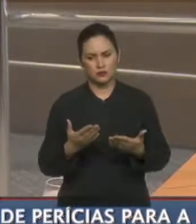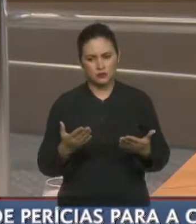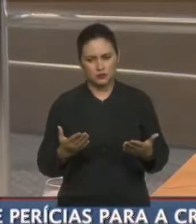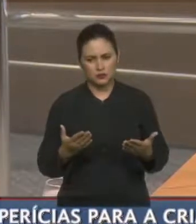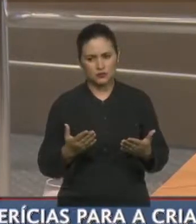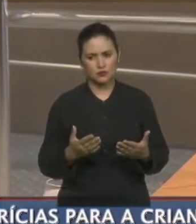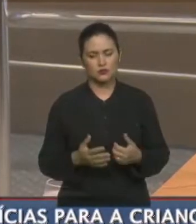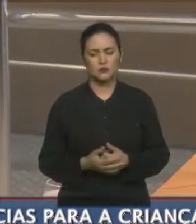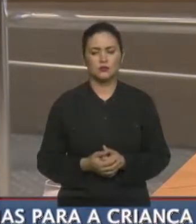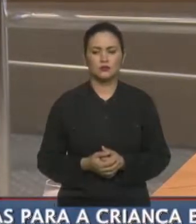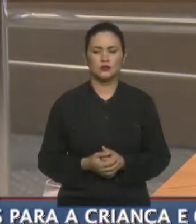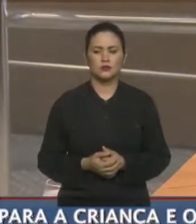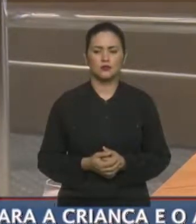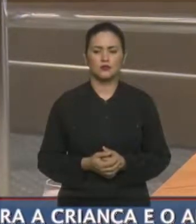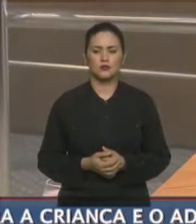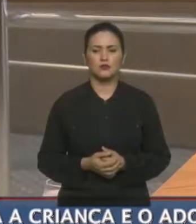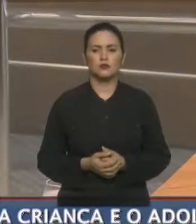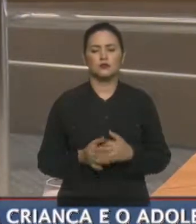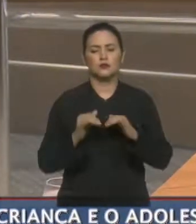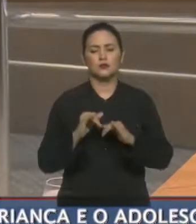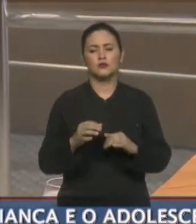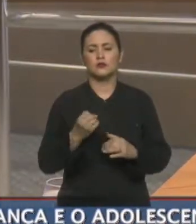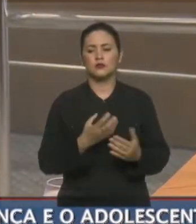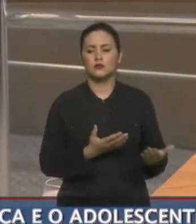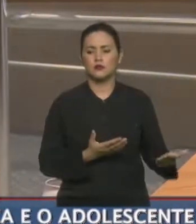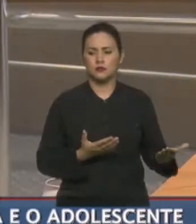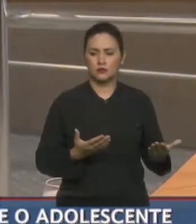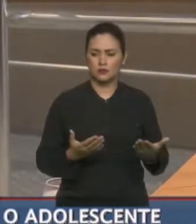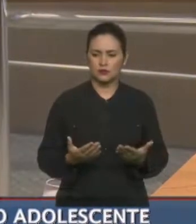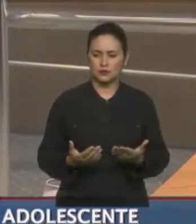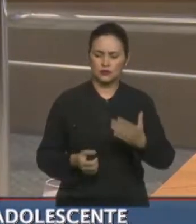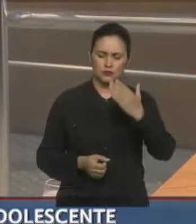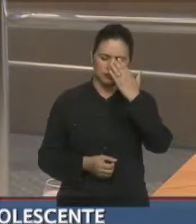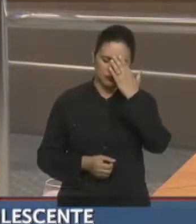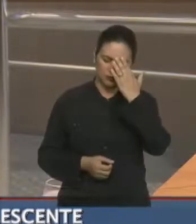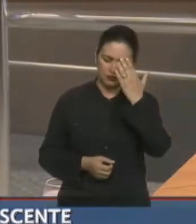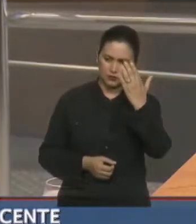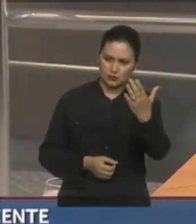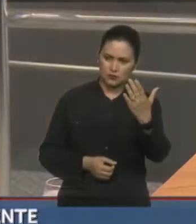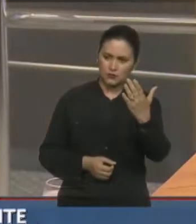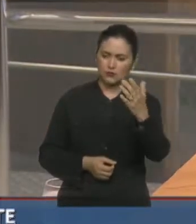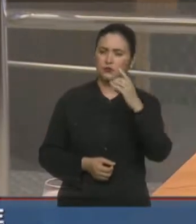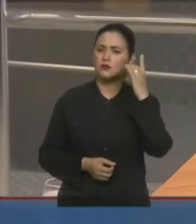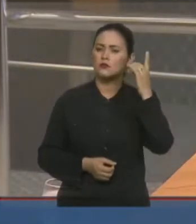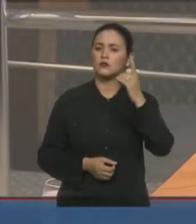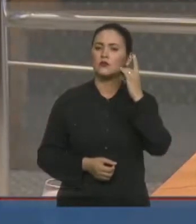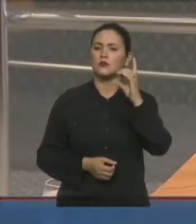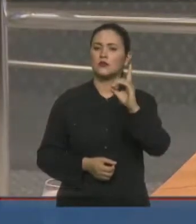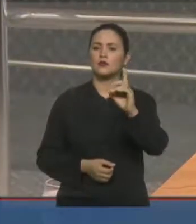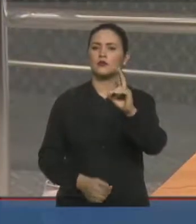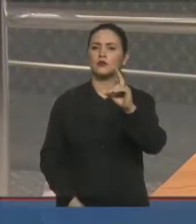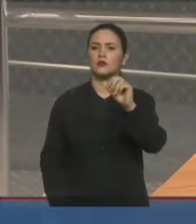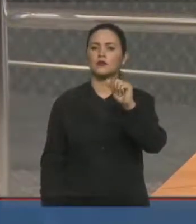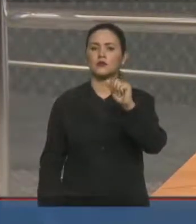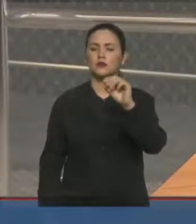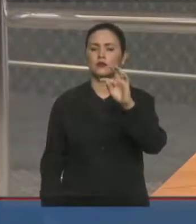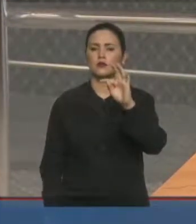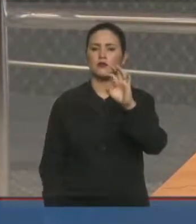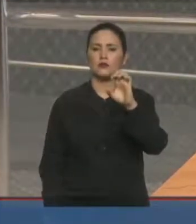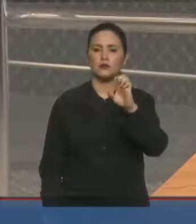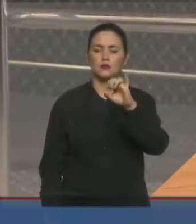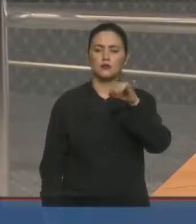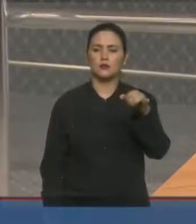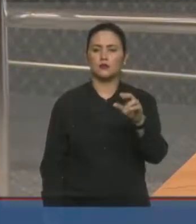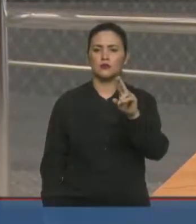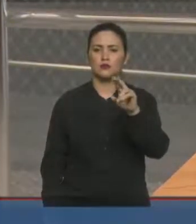saudação muito efusiva e de agradecimento ao deputado Duarte Júnior